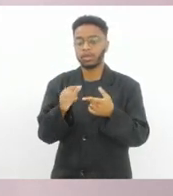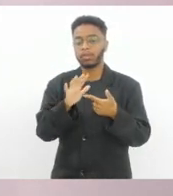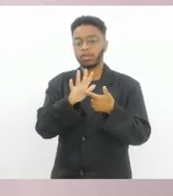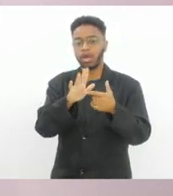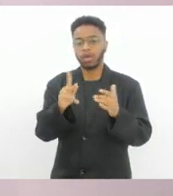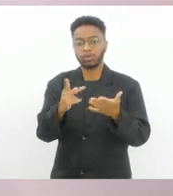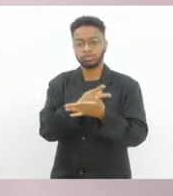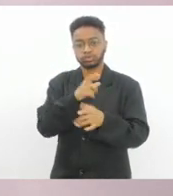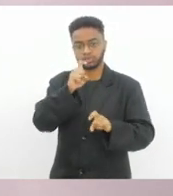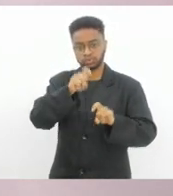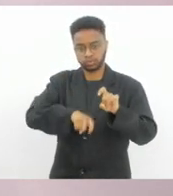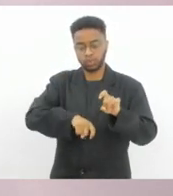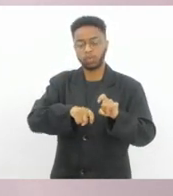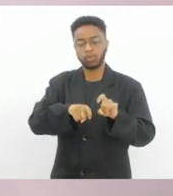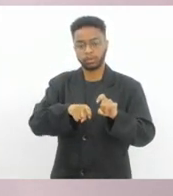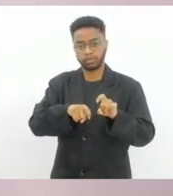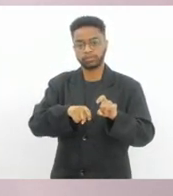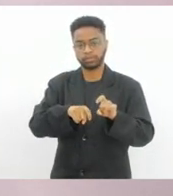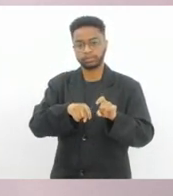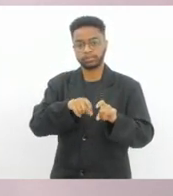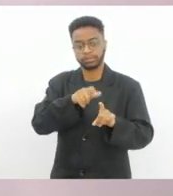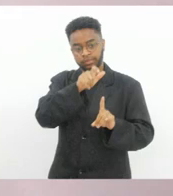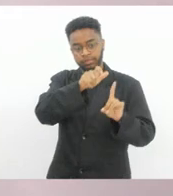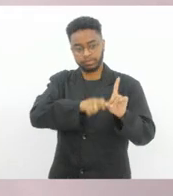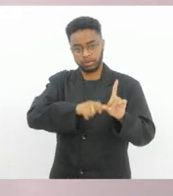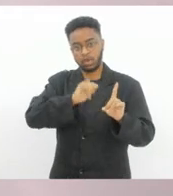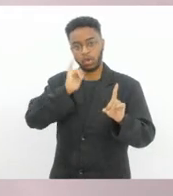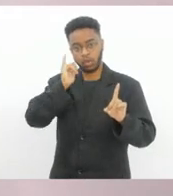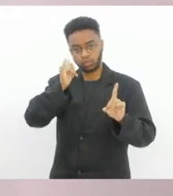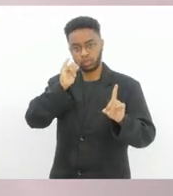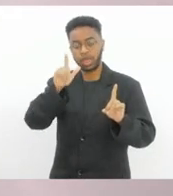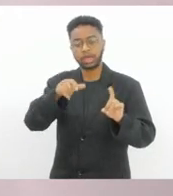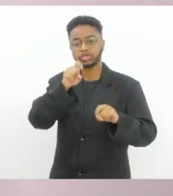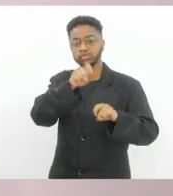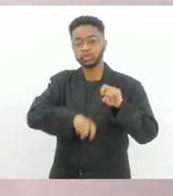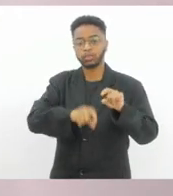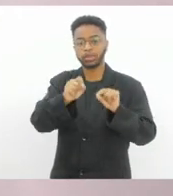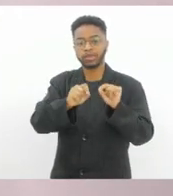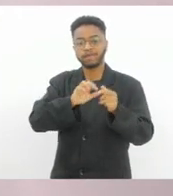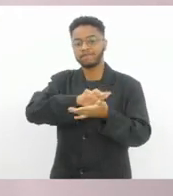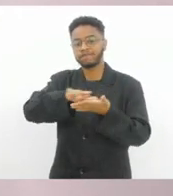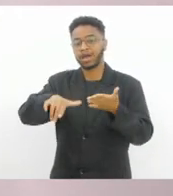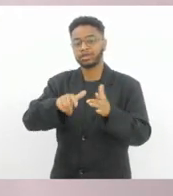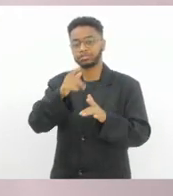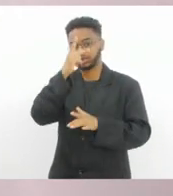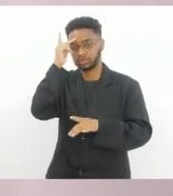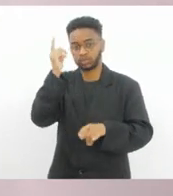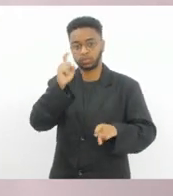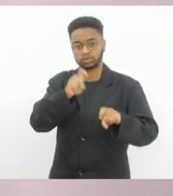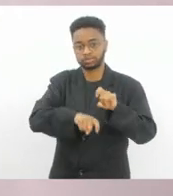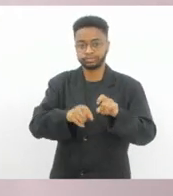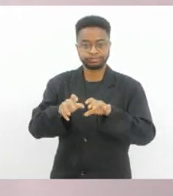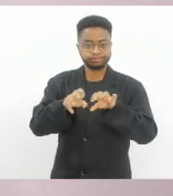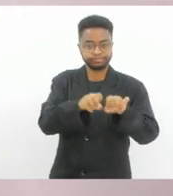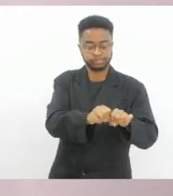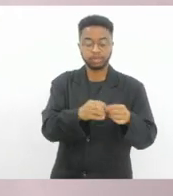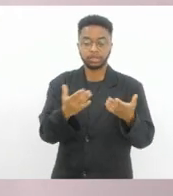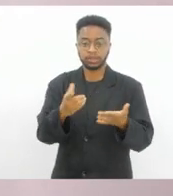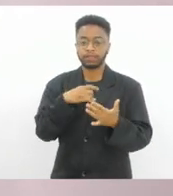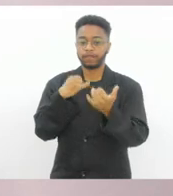estupro que revelado por essa vítima como um estupro coletivo, e nós tivemos